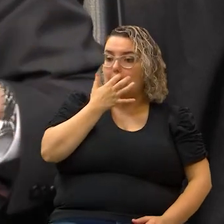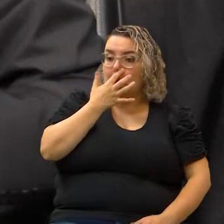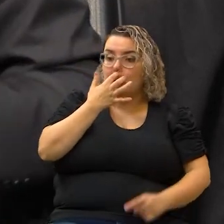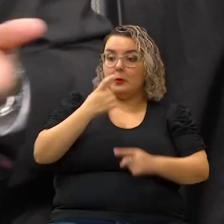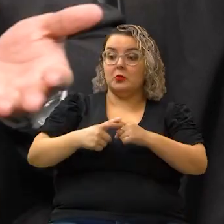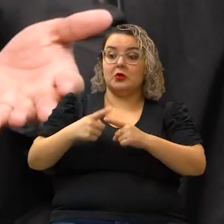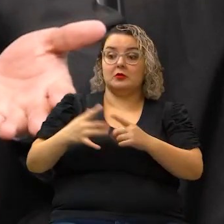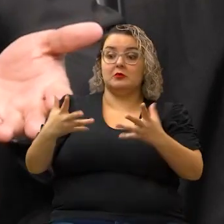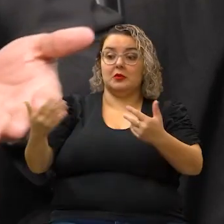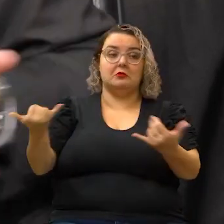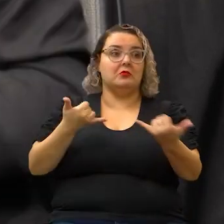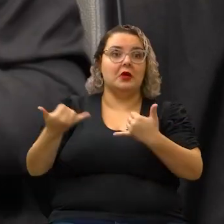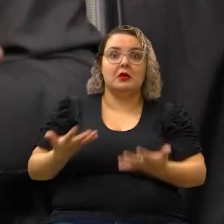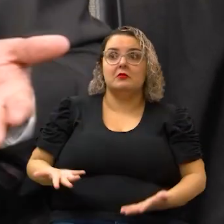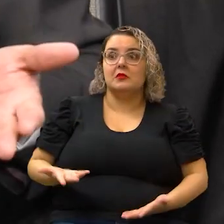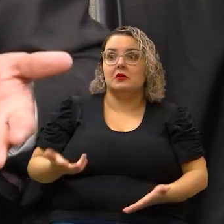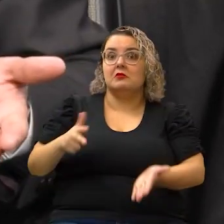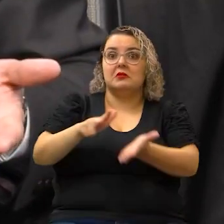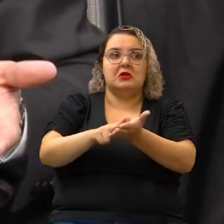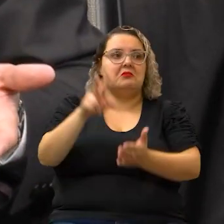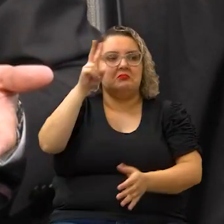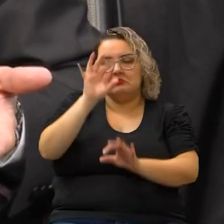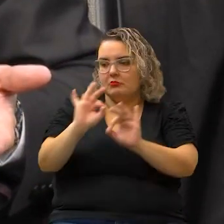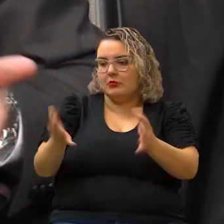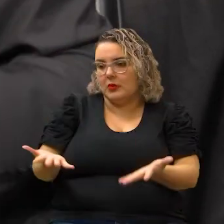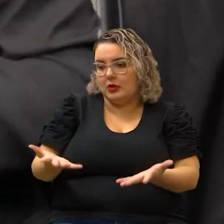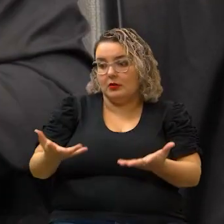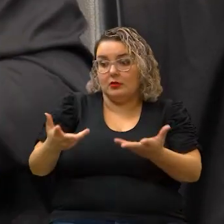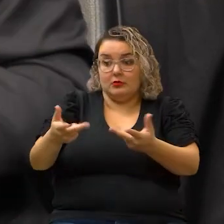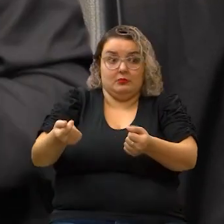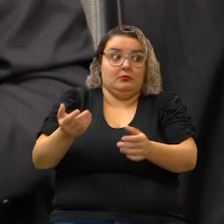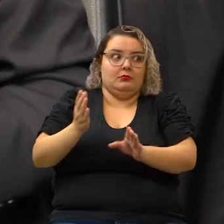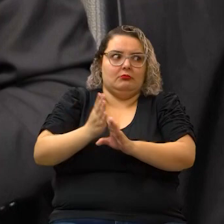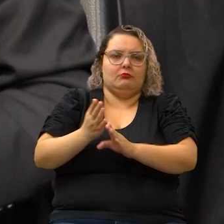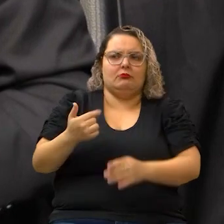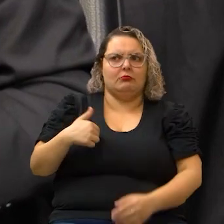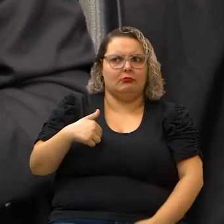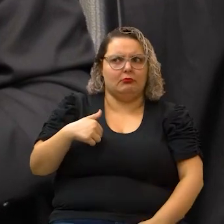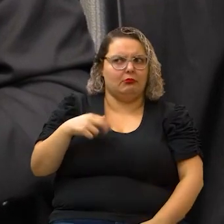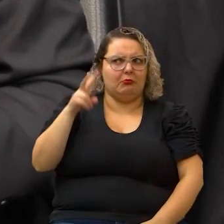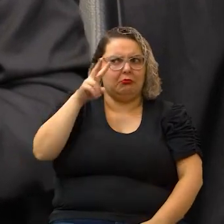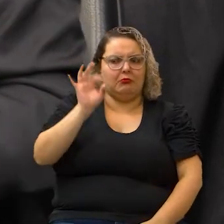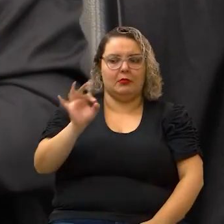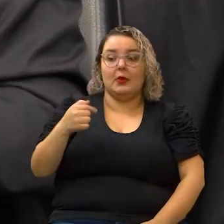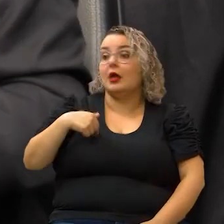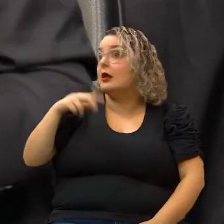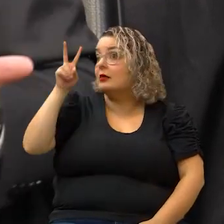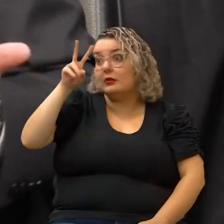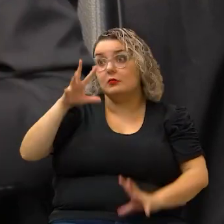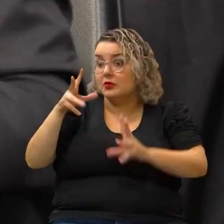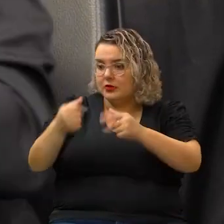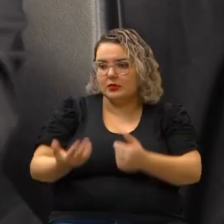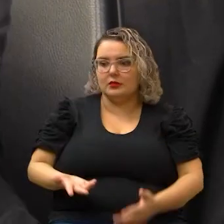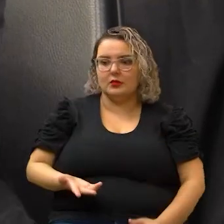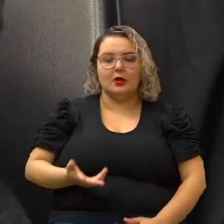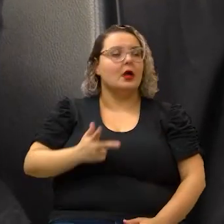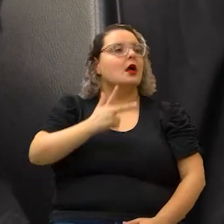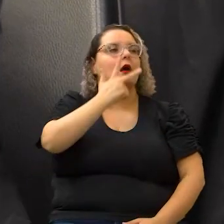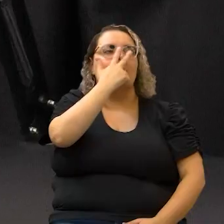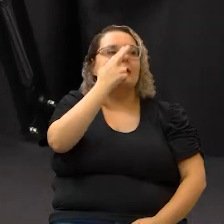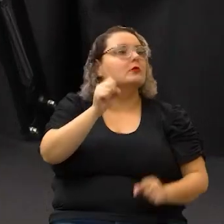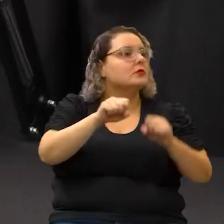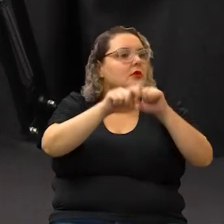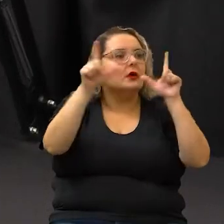experiência, né? Porque todo mundo fala para mim que fica em coma, não lembra de nada. Pelo menos todo mundo que fala que me encontra, e eu lembro de tudo. Lembra? Como